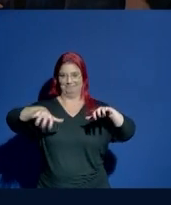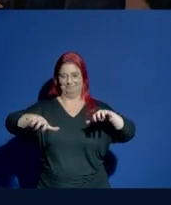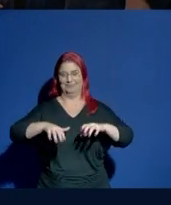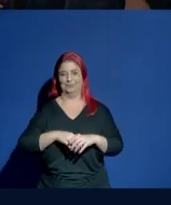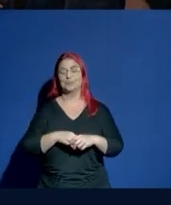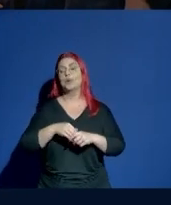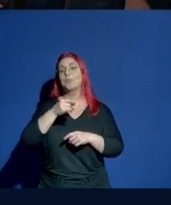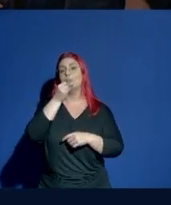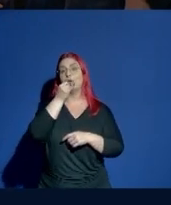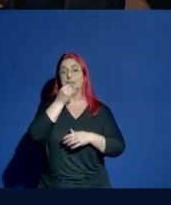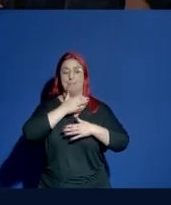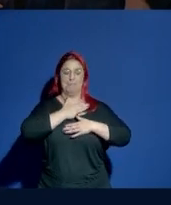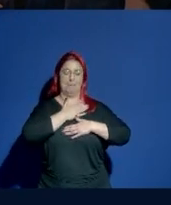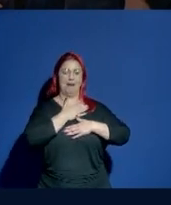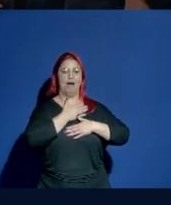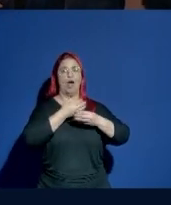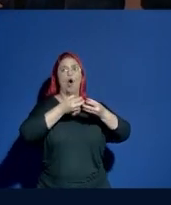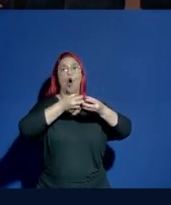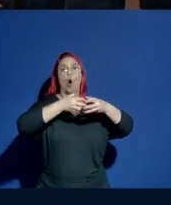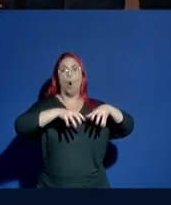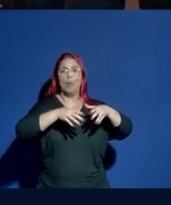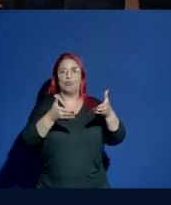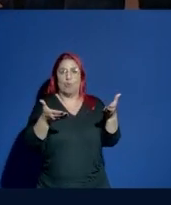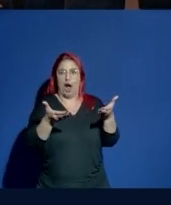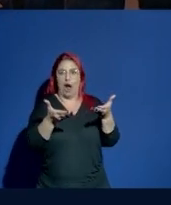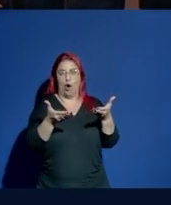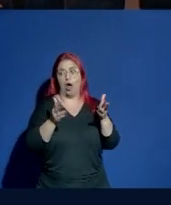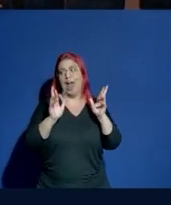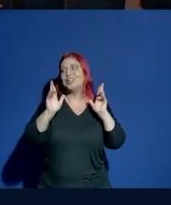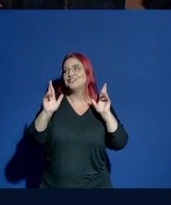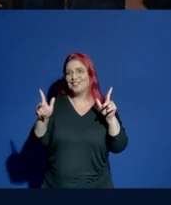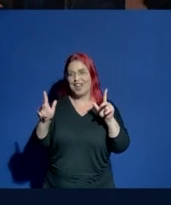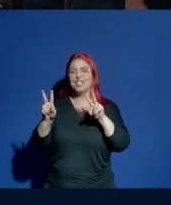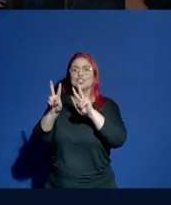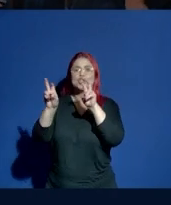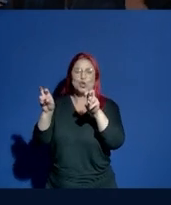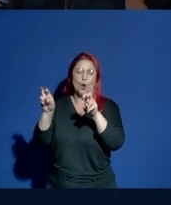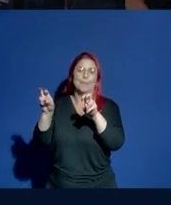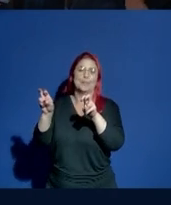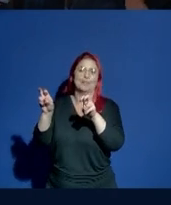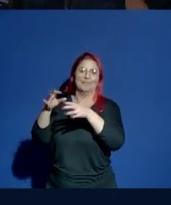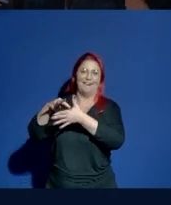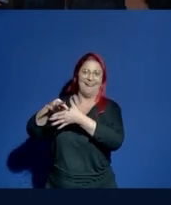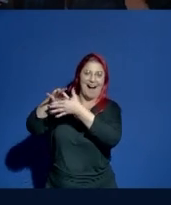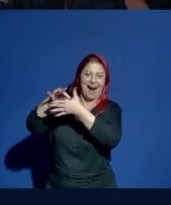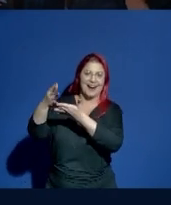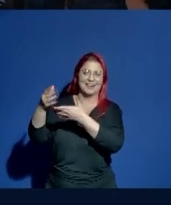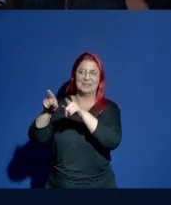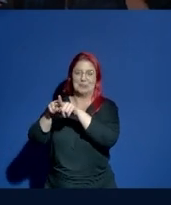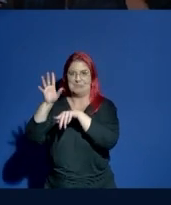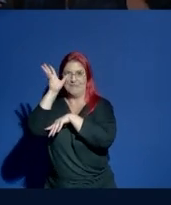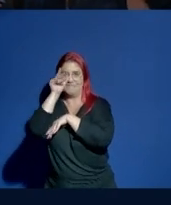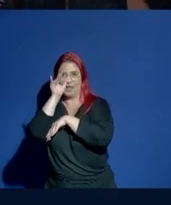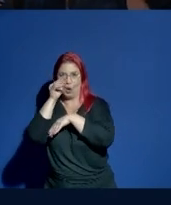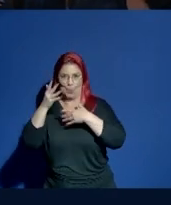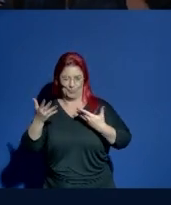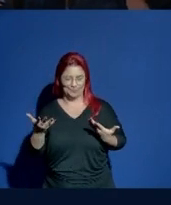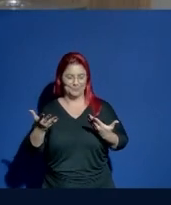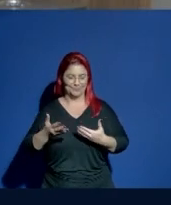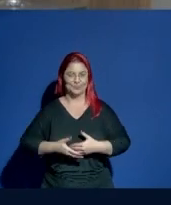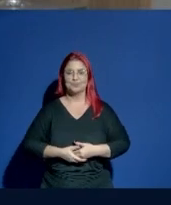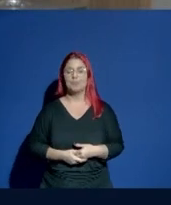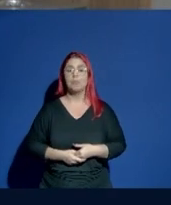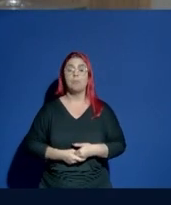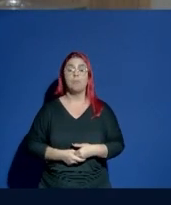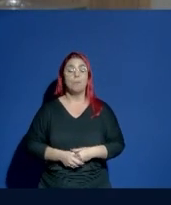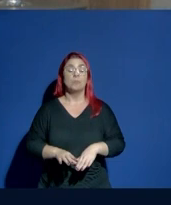momento do ovo, ele é um pouco diferente do momento do boi, do momento do frango, e,